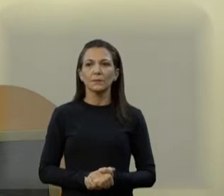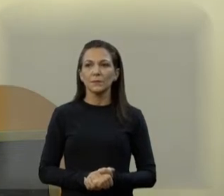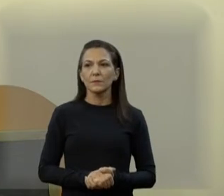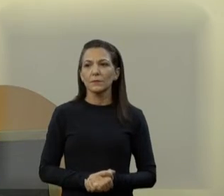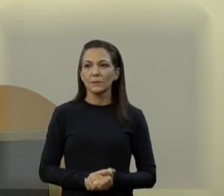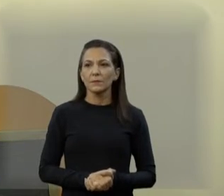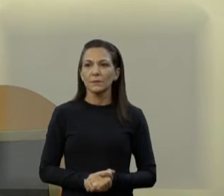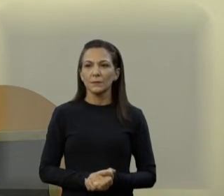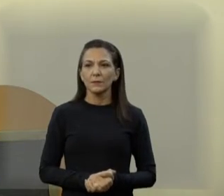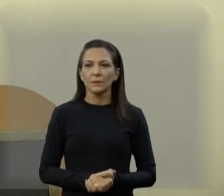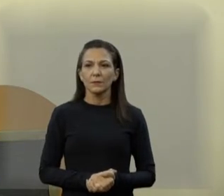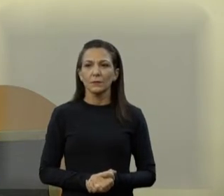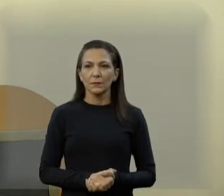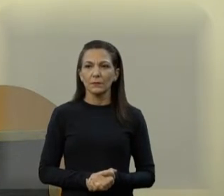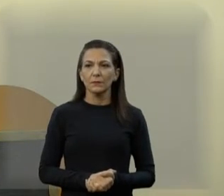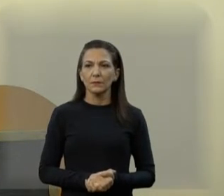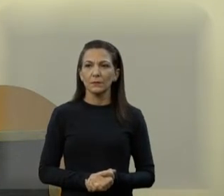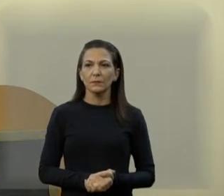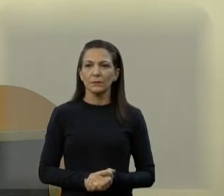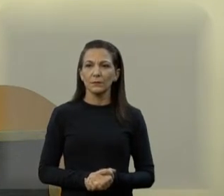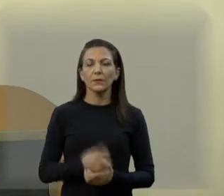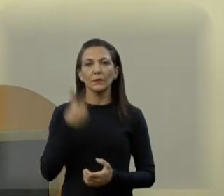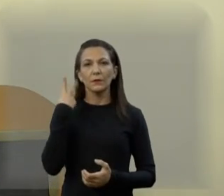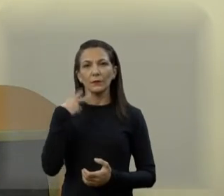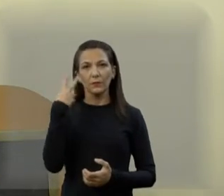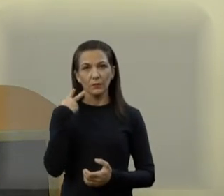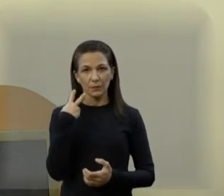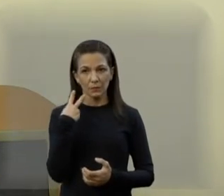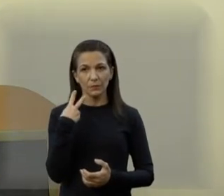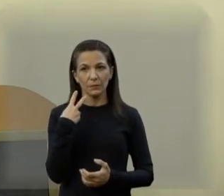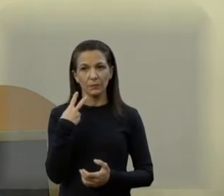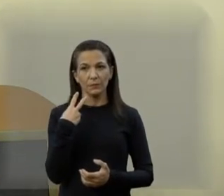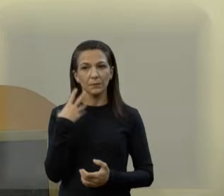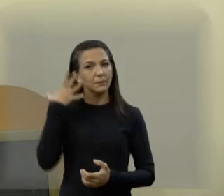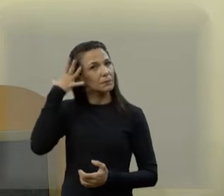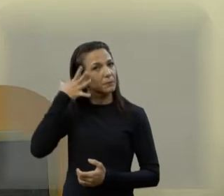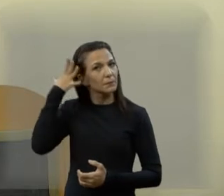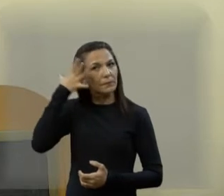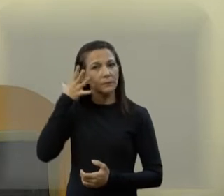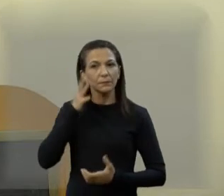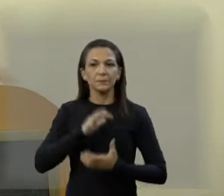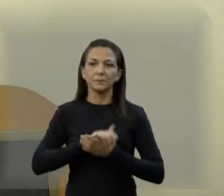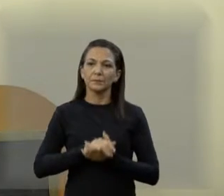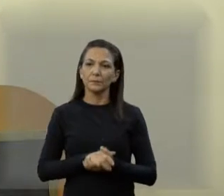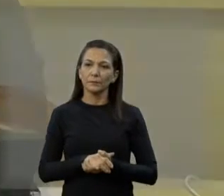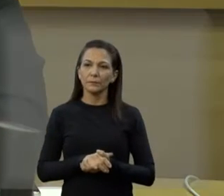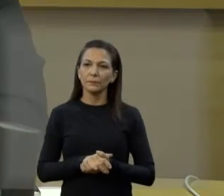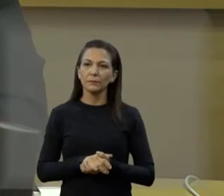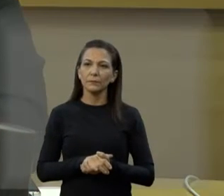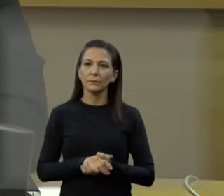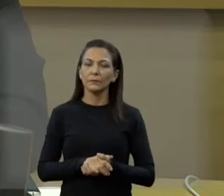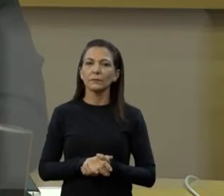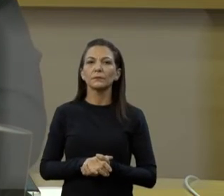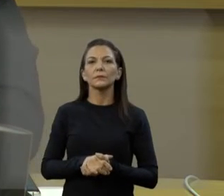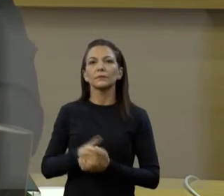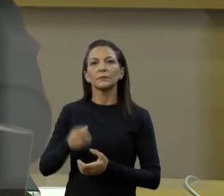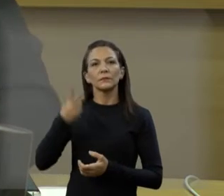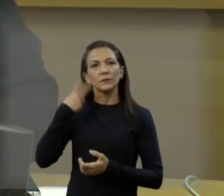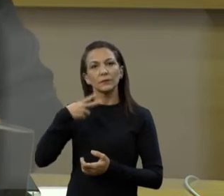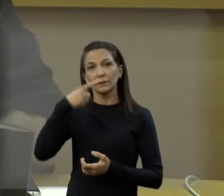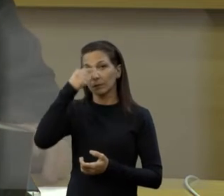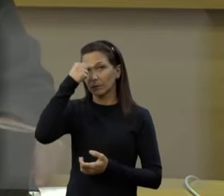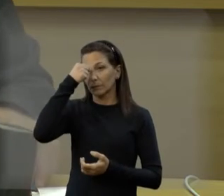e para os inscritos o vereador vereadora usar a palavra vereador Dr Marcos Garrido com a